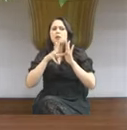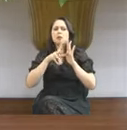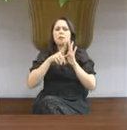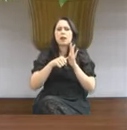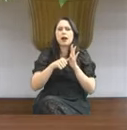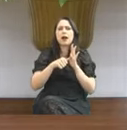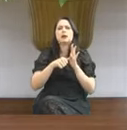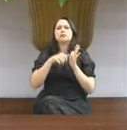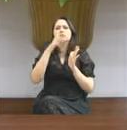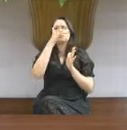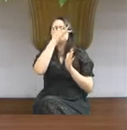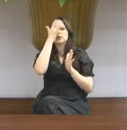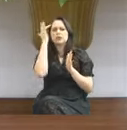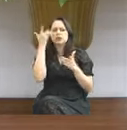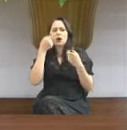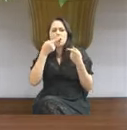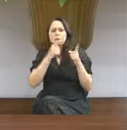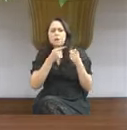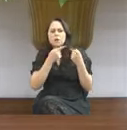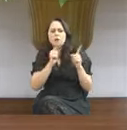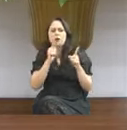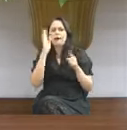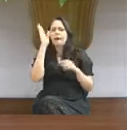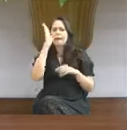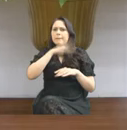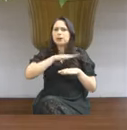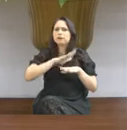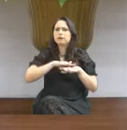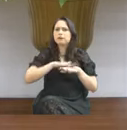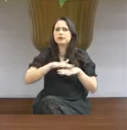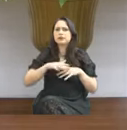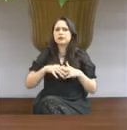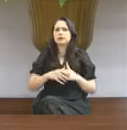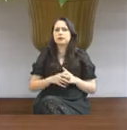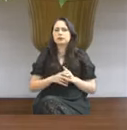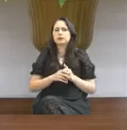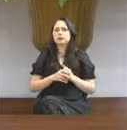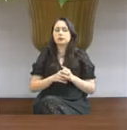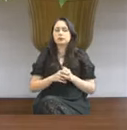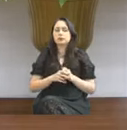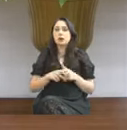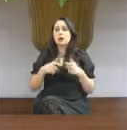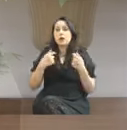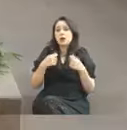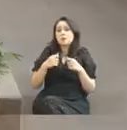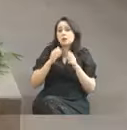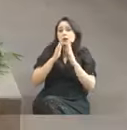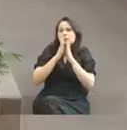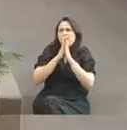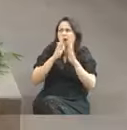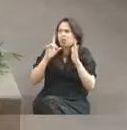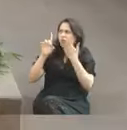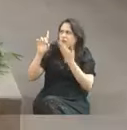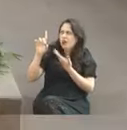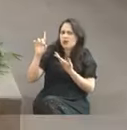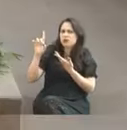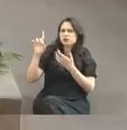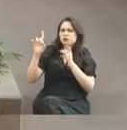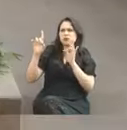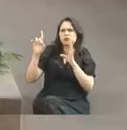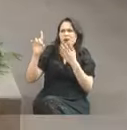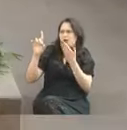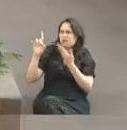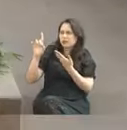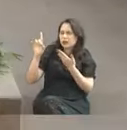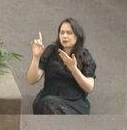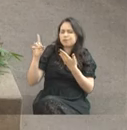derrubar as pessoas, fazer o mal, adorar os nossos deuses. Uau!